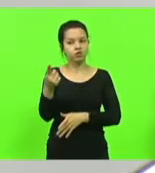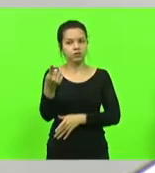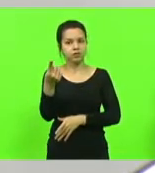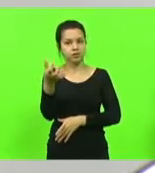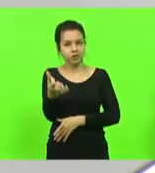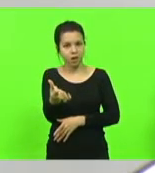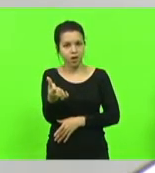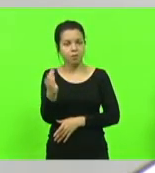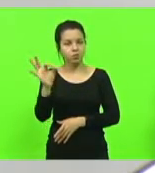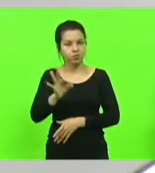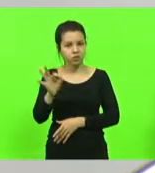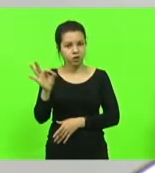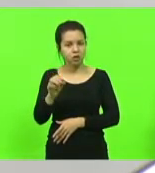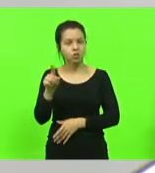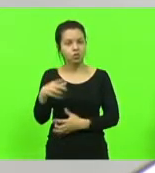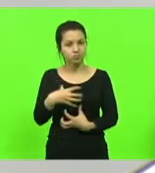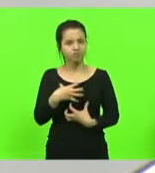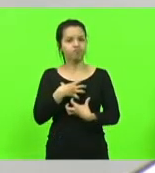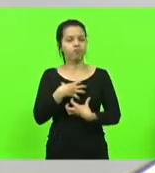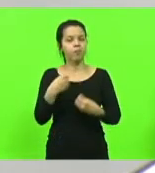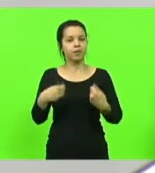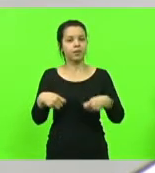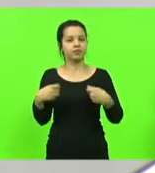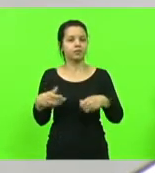a necessidade de ir.